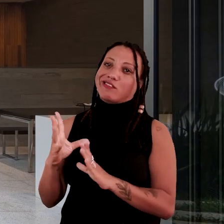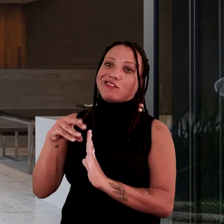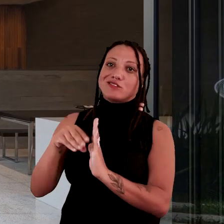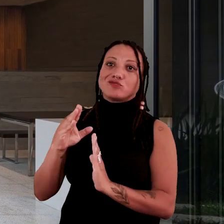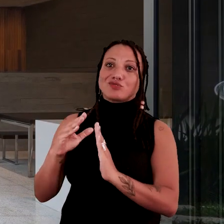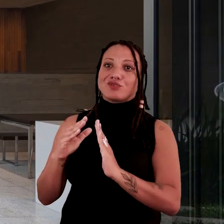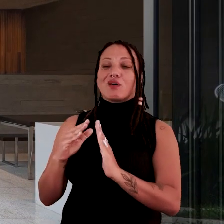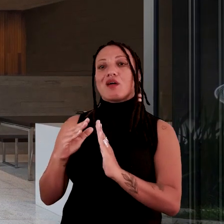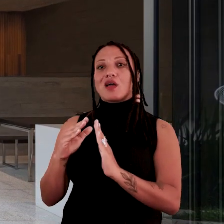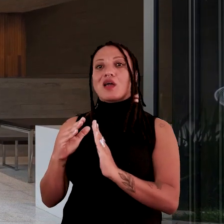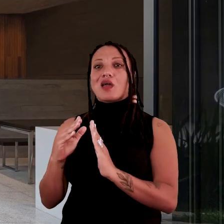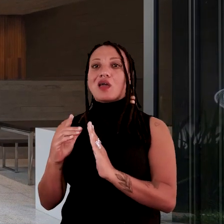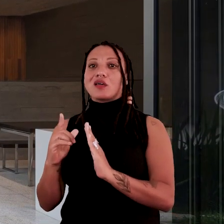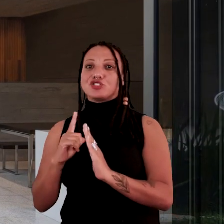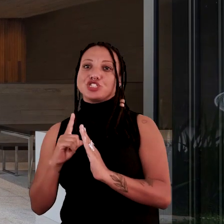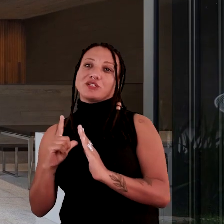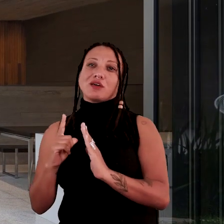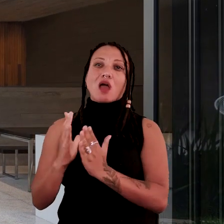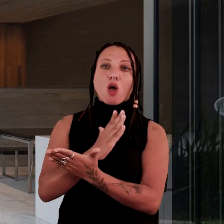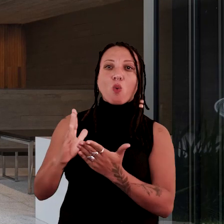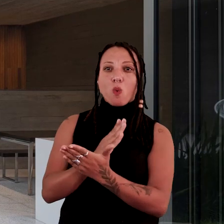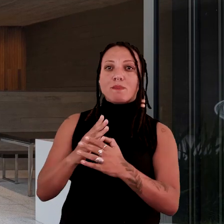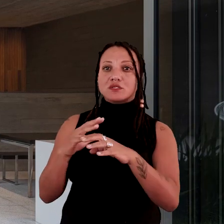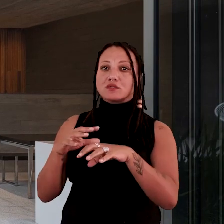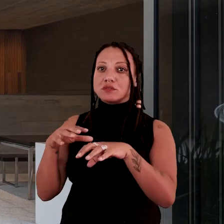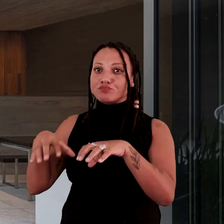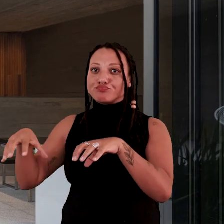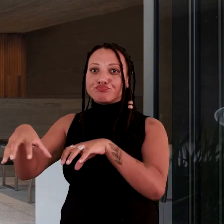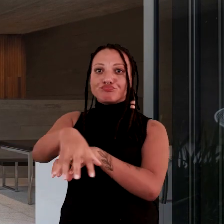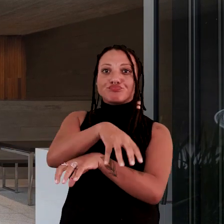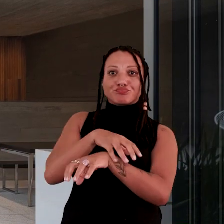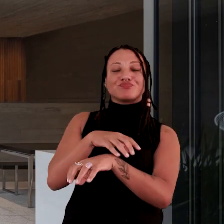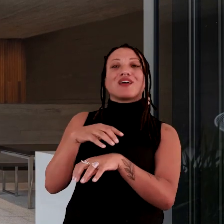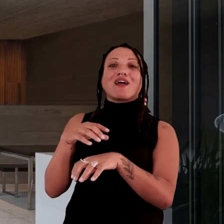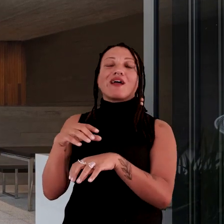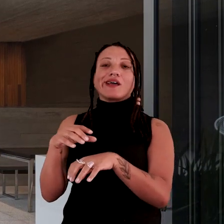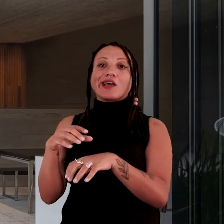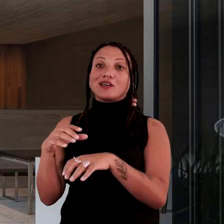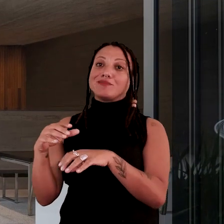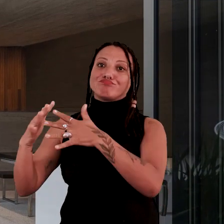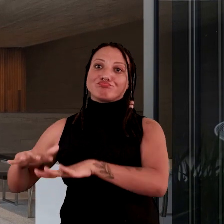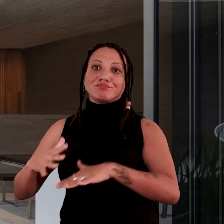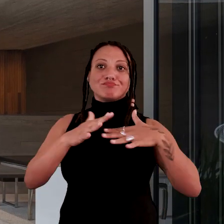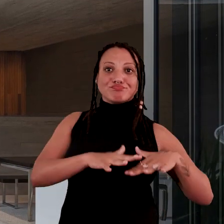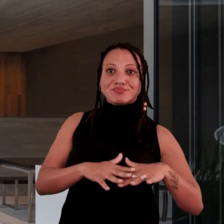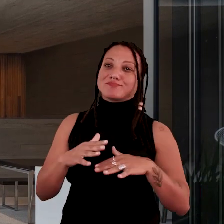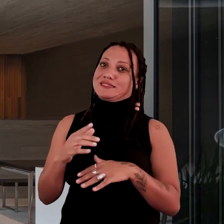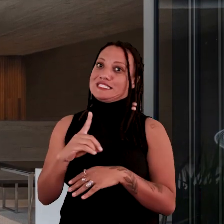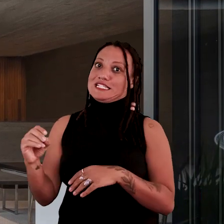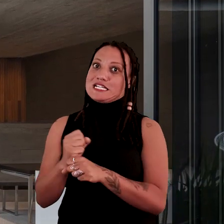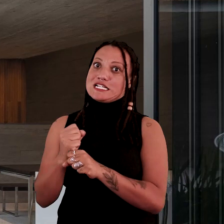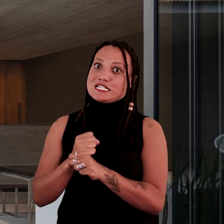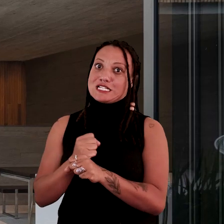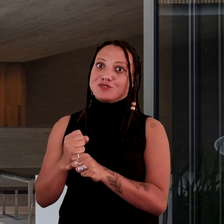pavilhão também nos auxiliaria a fazer essa comunicação visual do que era a partir de hoje e o que era